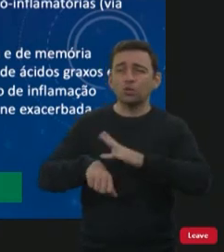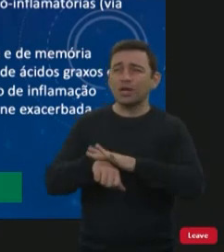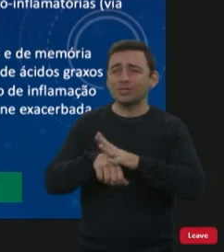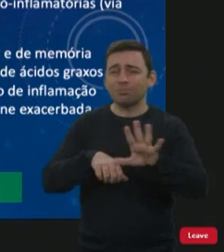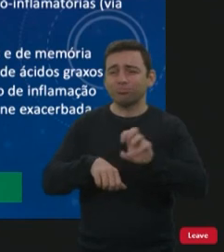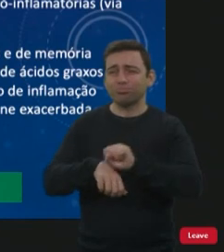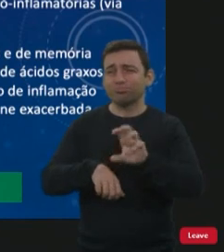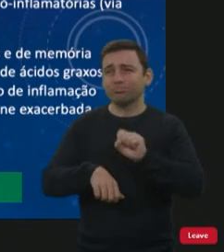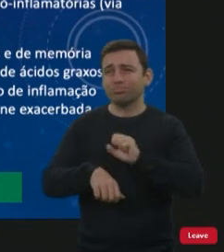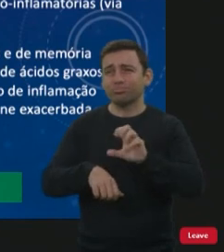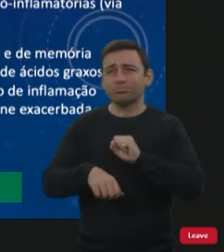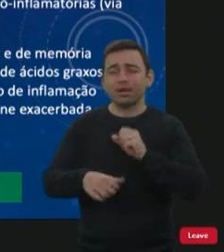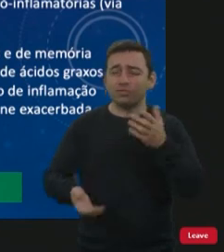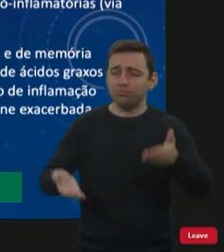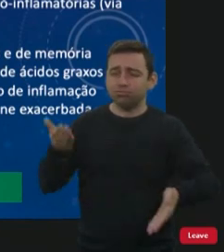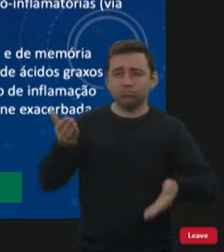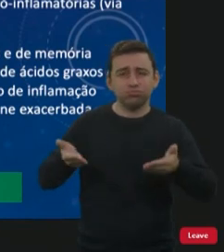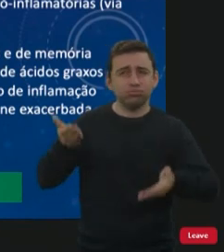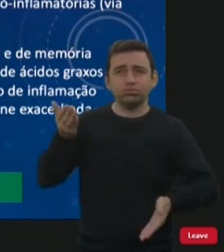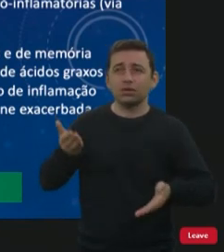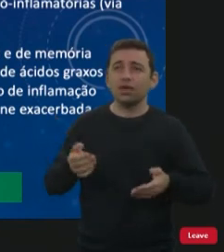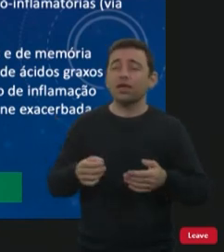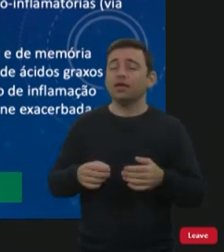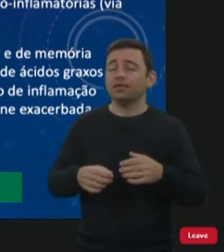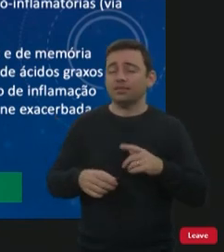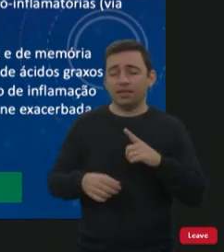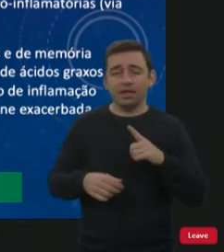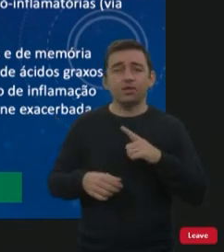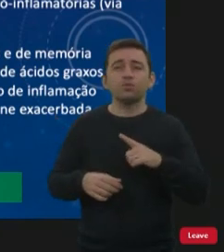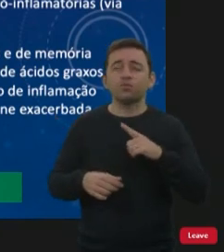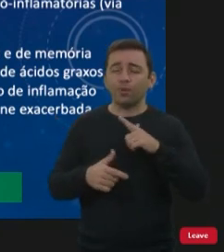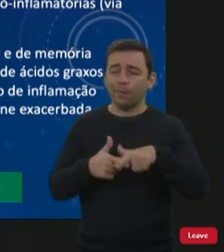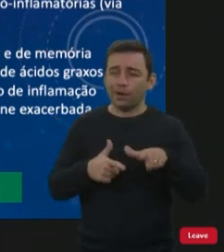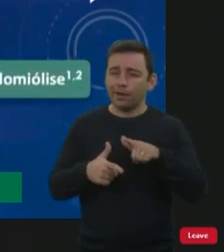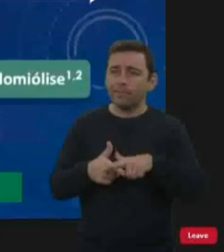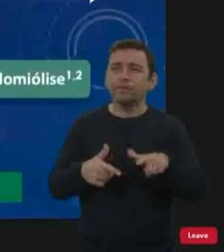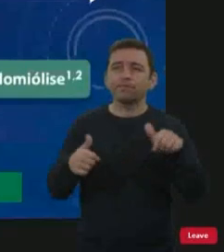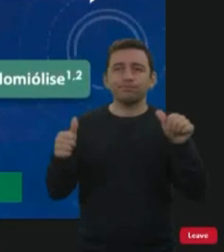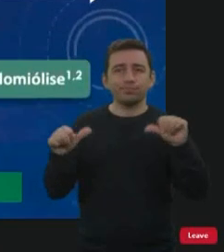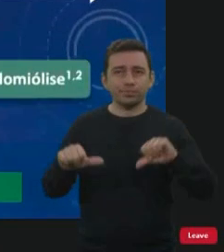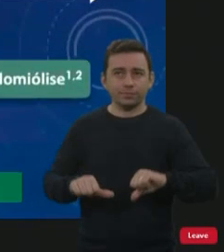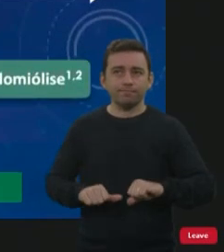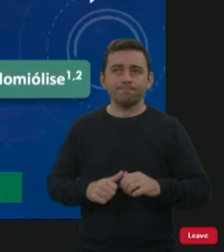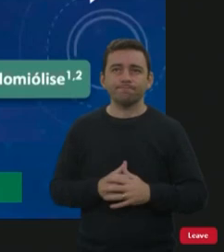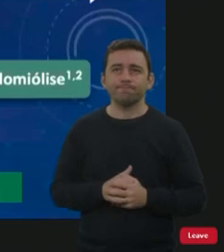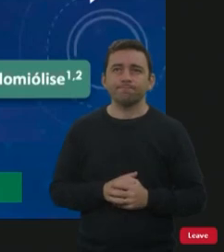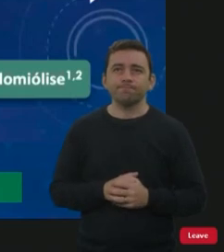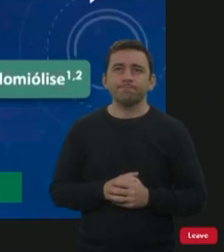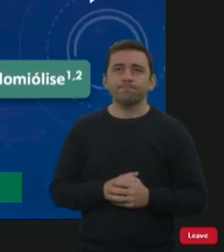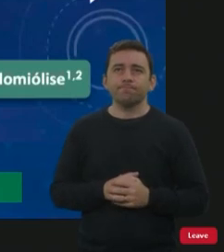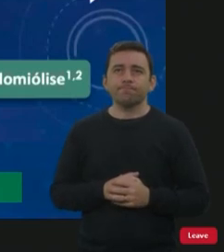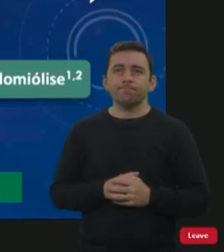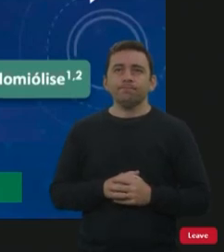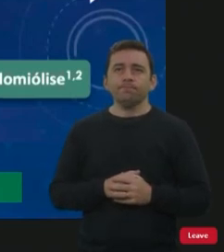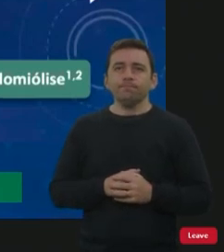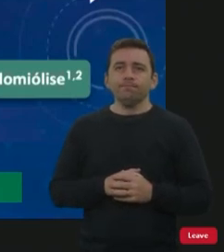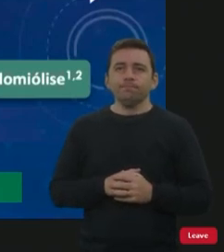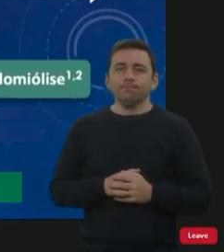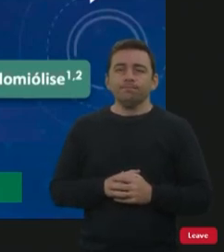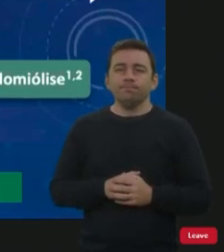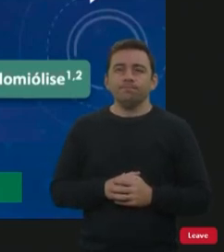número de descompensação. Então, vira um círculo vicioso aí. Isso é importante da gente lembrar também, tá?